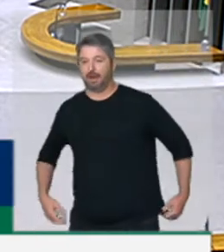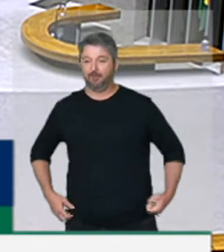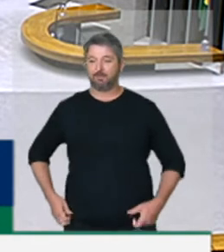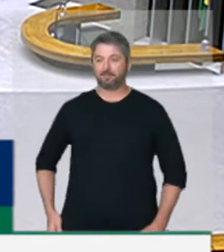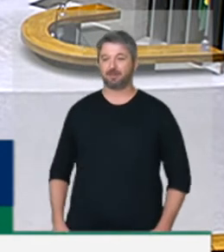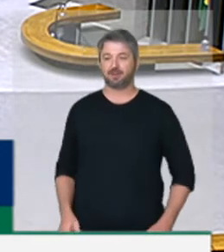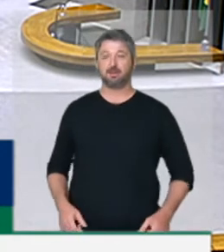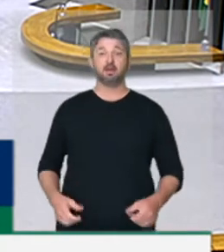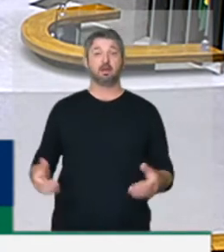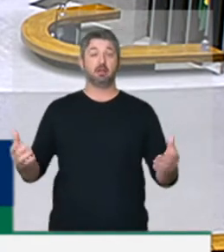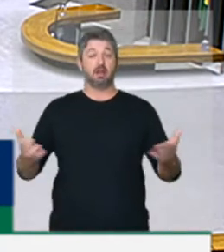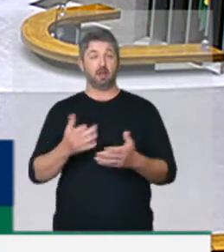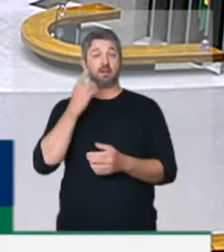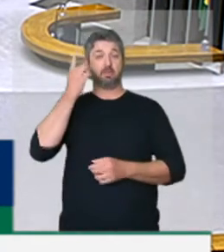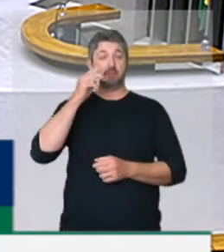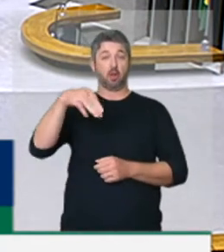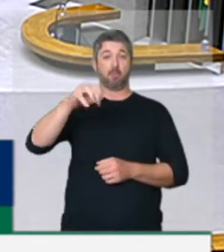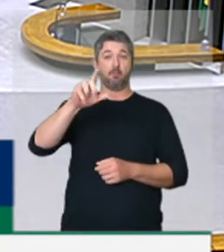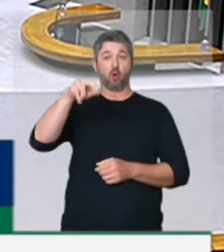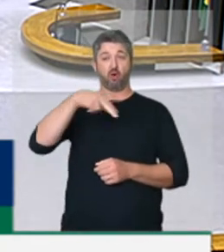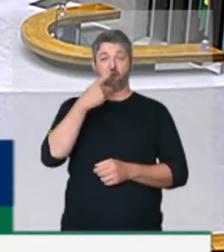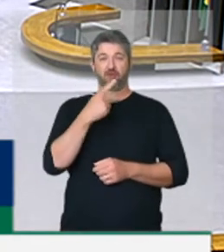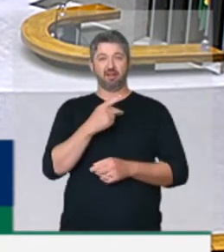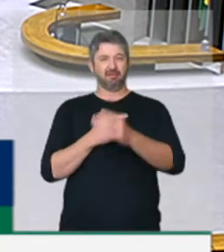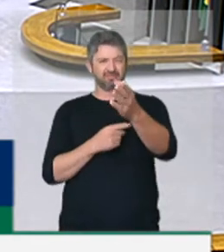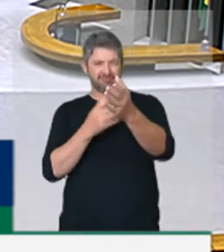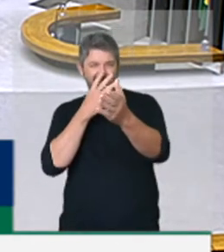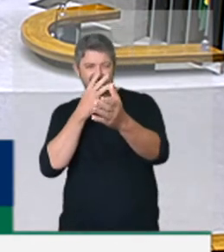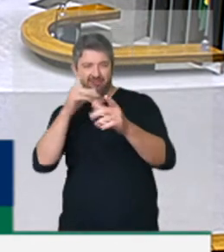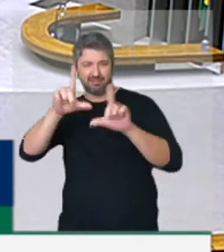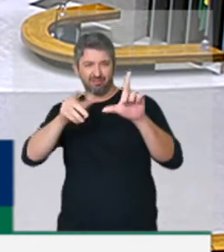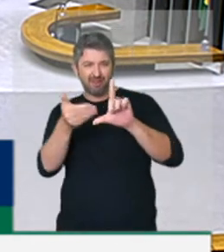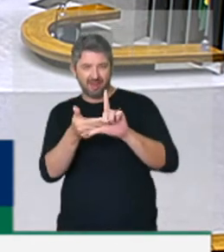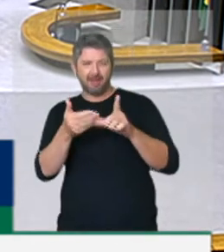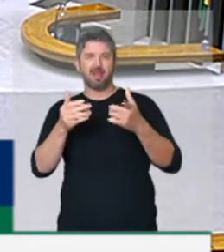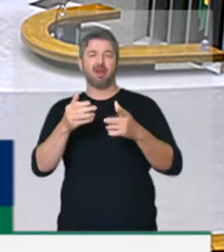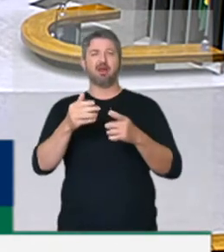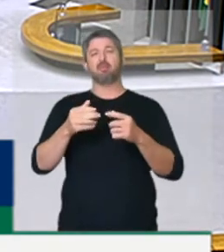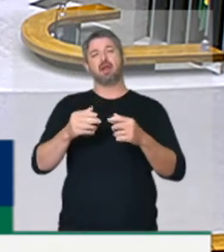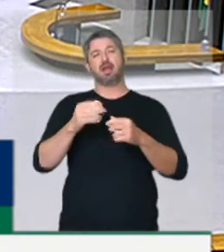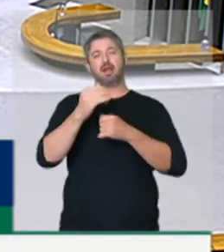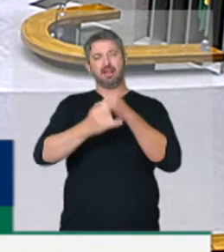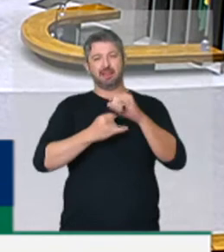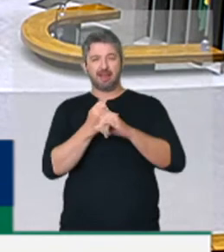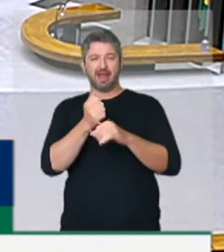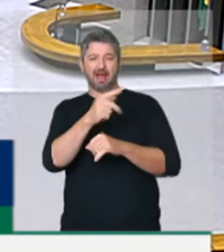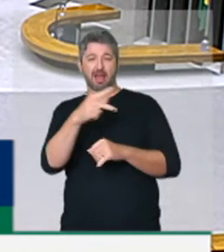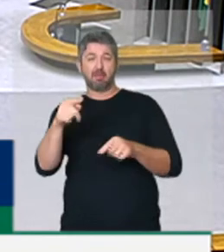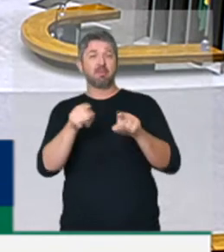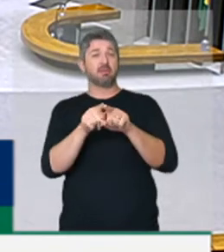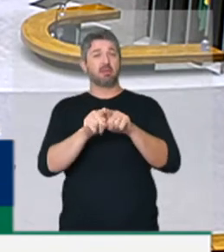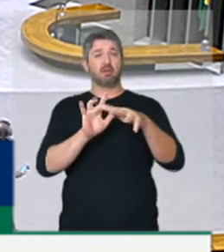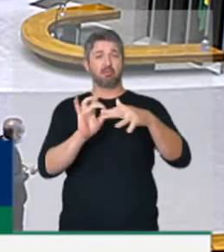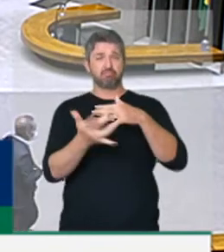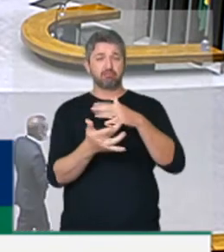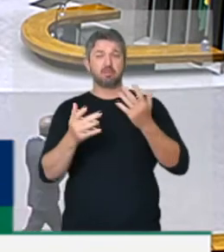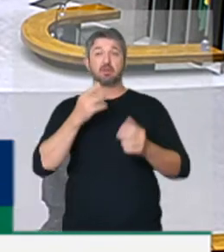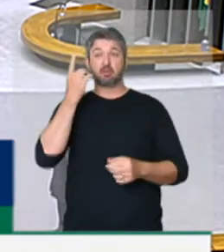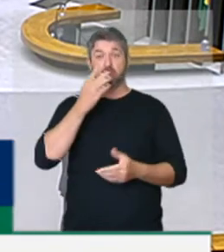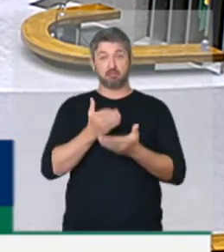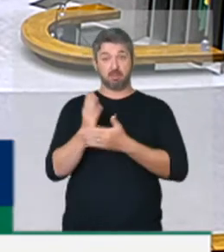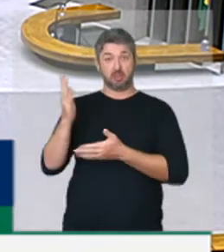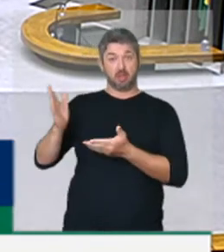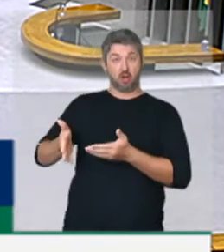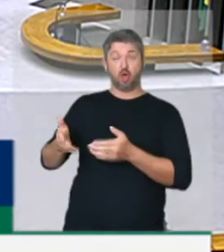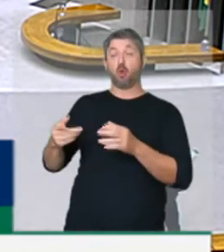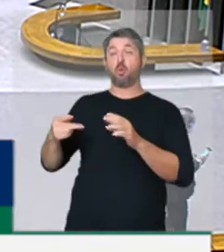vai falar. Você que está nos acompanhando aqui na TV, na Rádio Câmara e também no nosso aplicativo Câmara ao Vivo e nas nossas mídias sociais. Os deputados aprovaram agora mesmo um